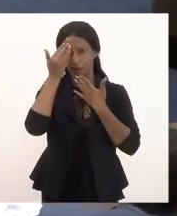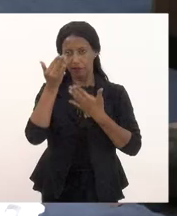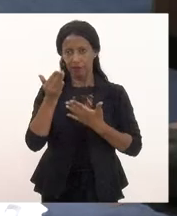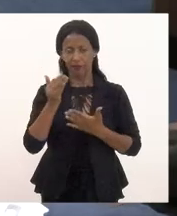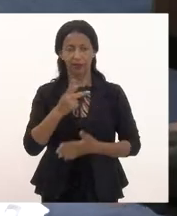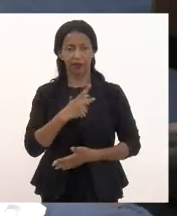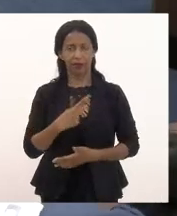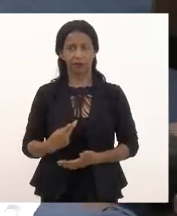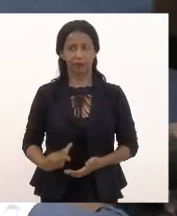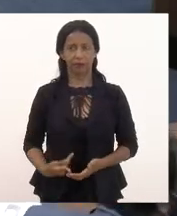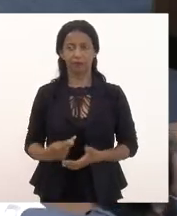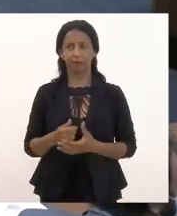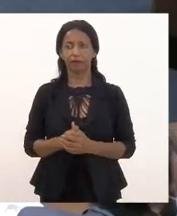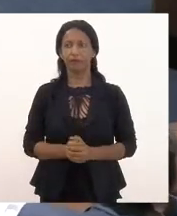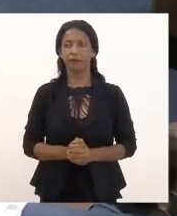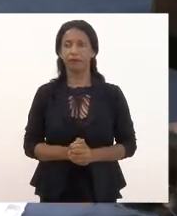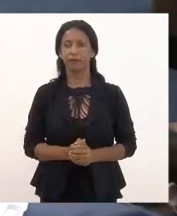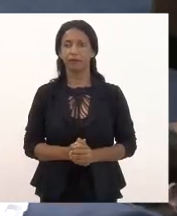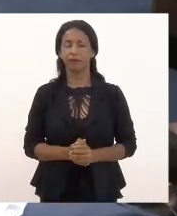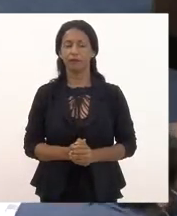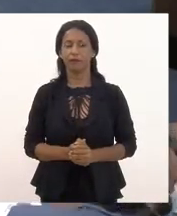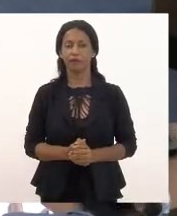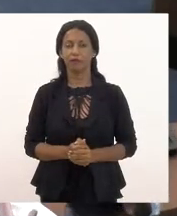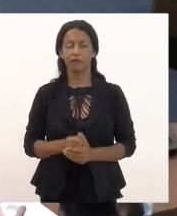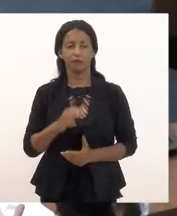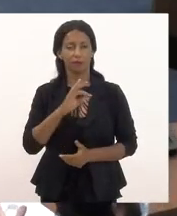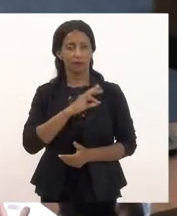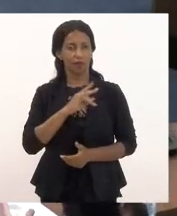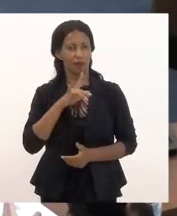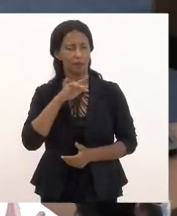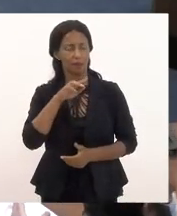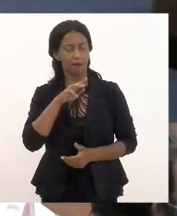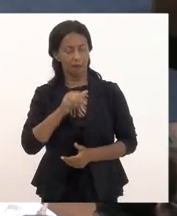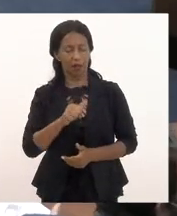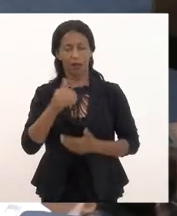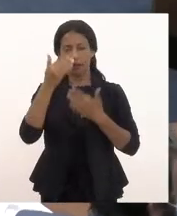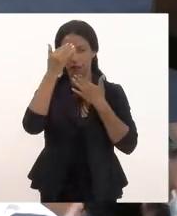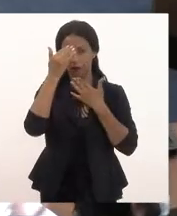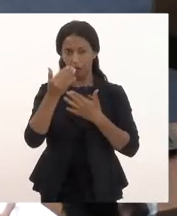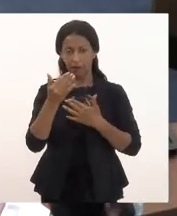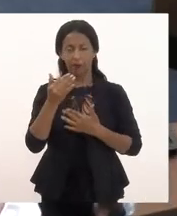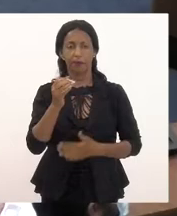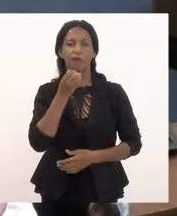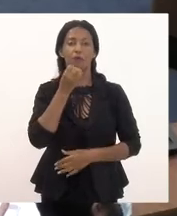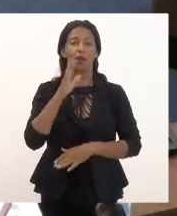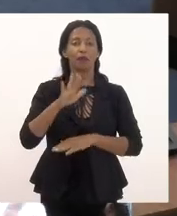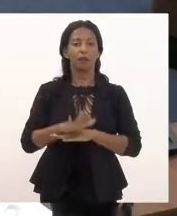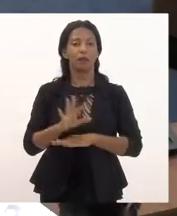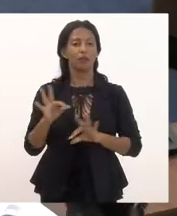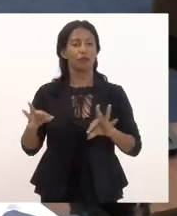Obrigado, presidente Marta Rocha. Boa tarde a todos. Bom,